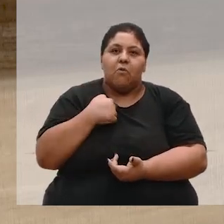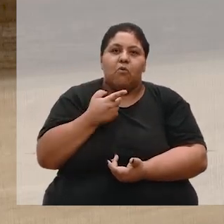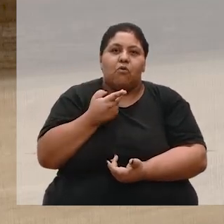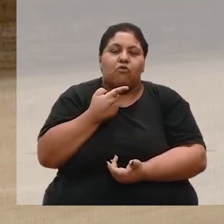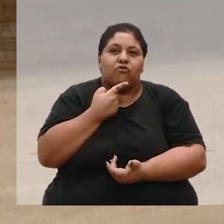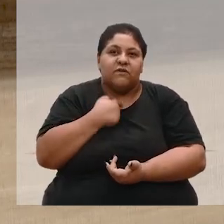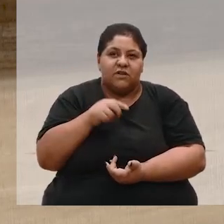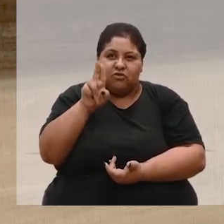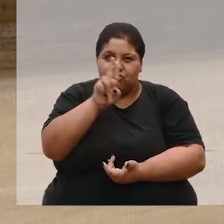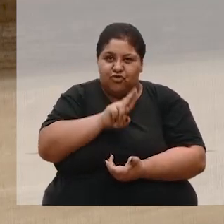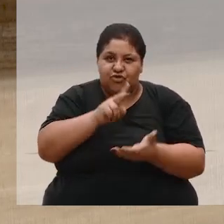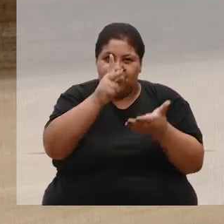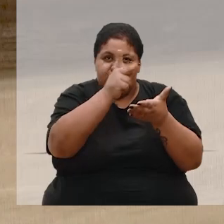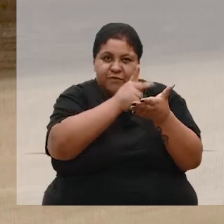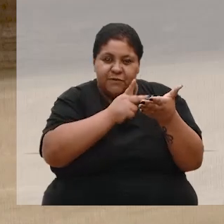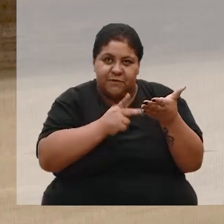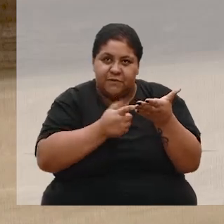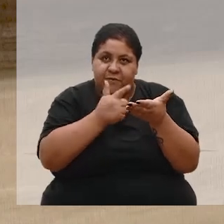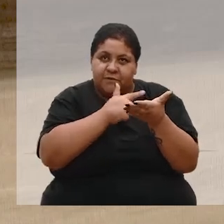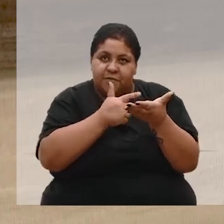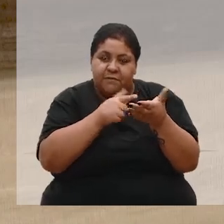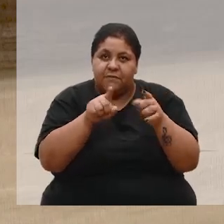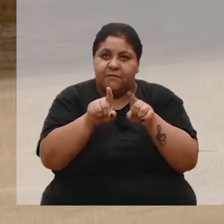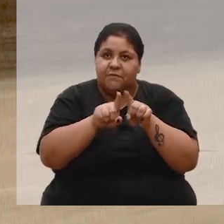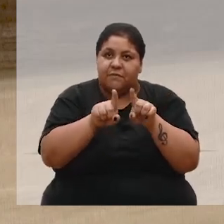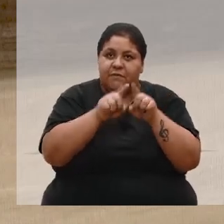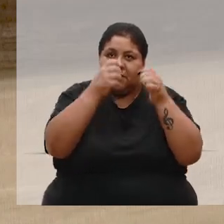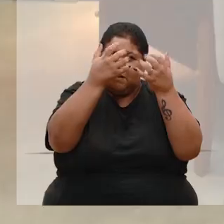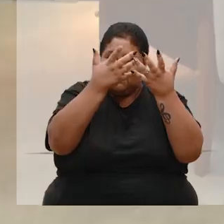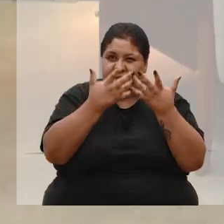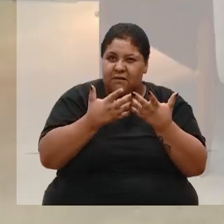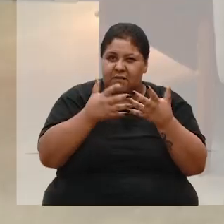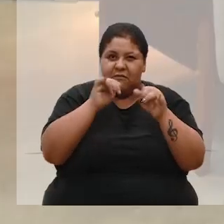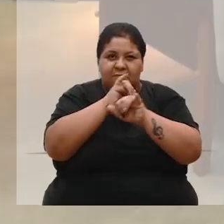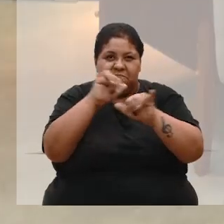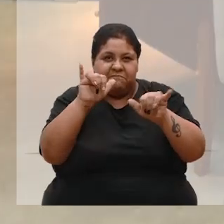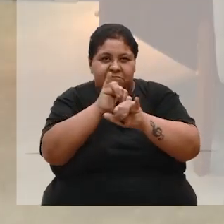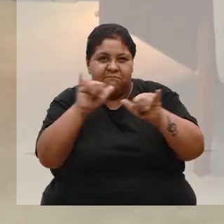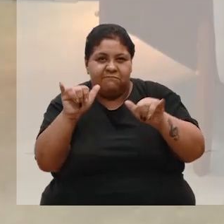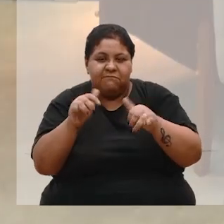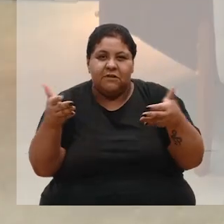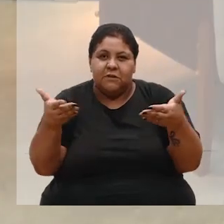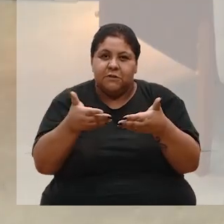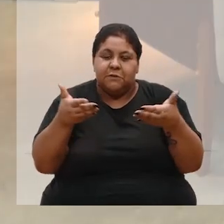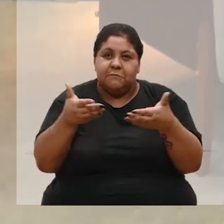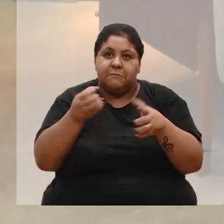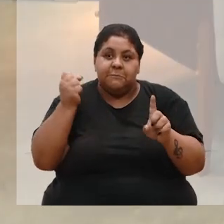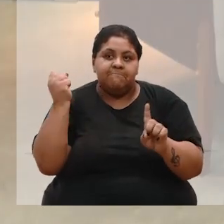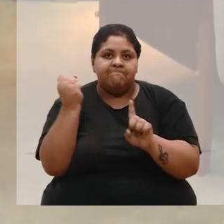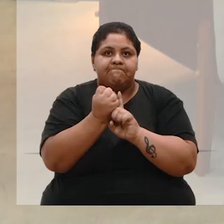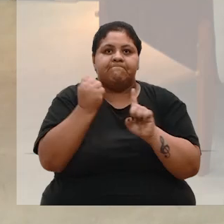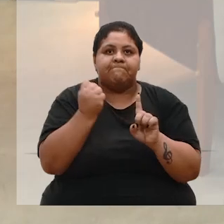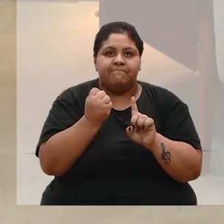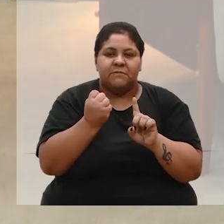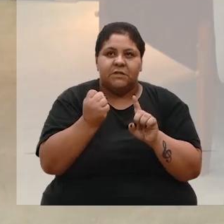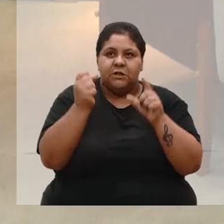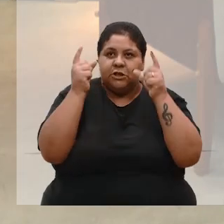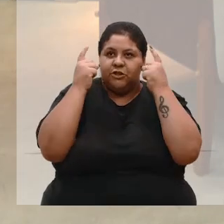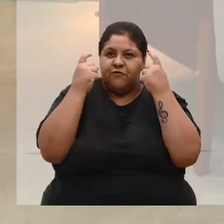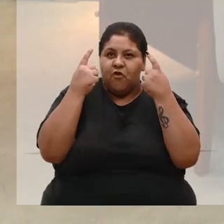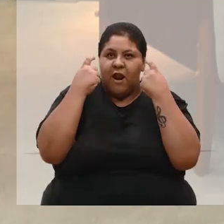Cléo, na medida em que o livro também traz muitas informações atuais e que nos chocam, de